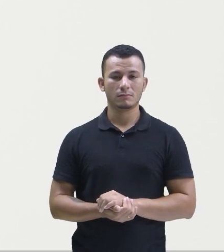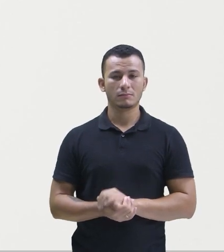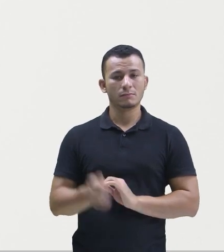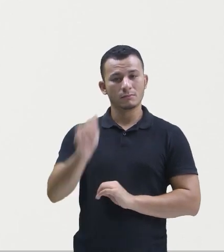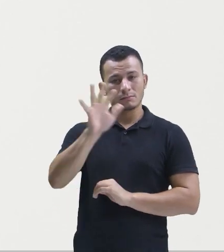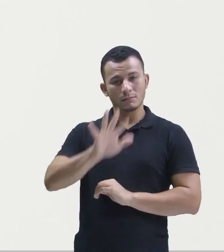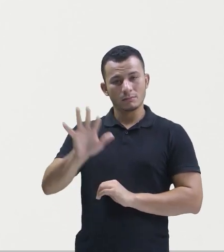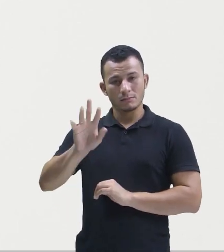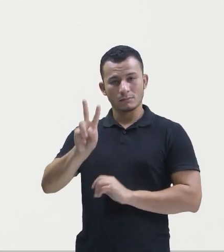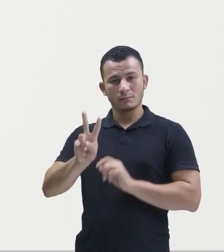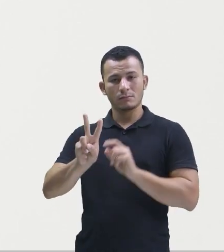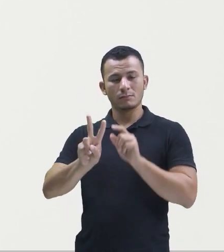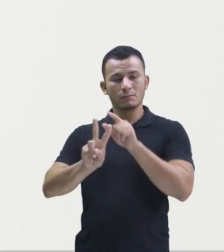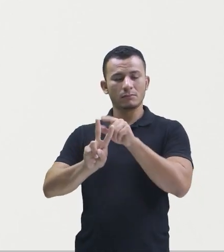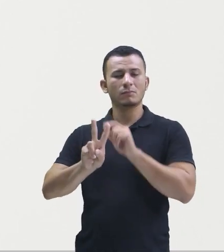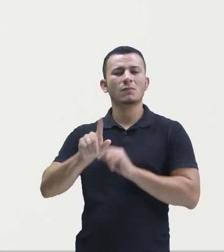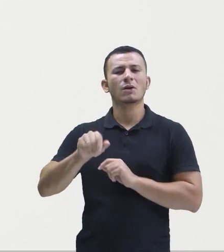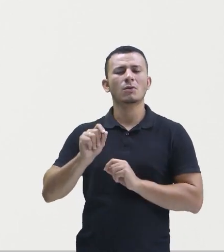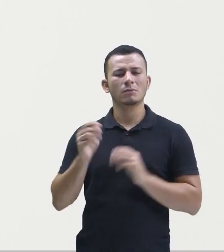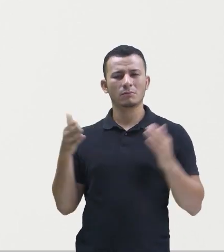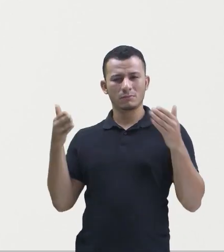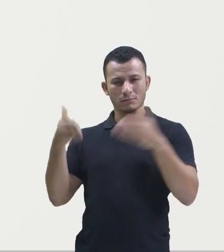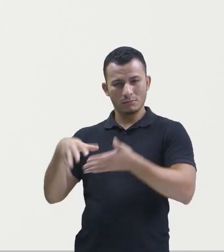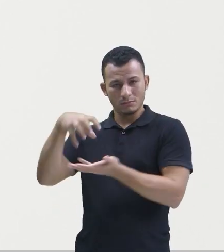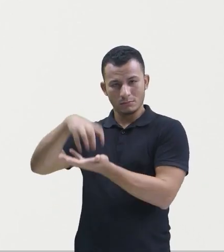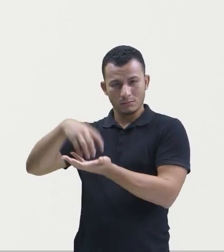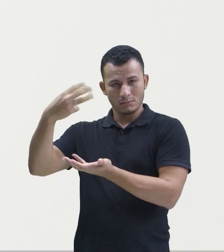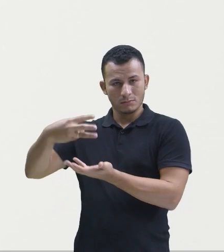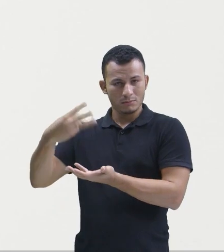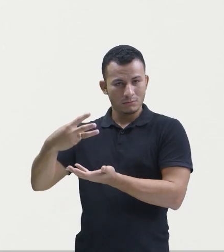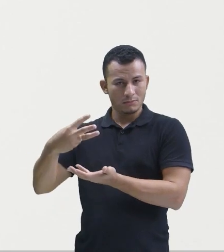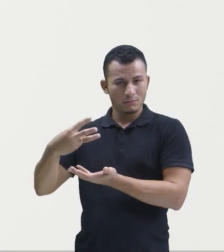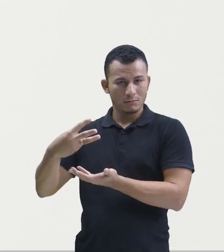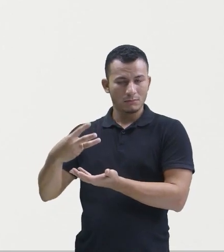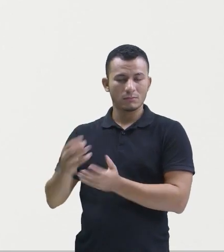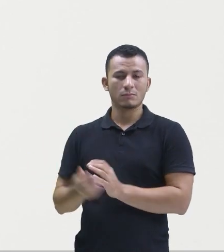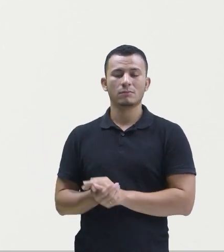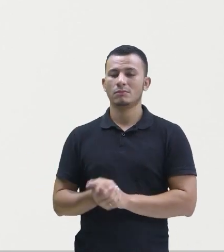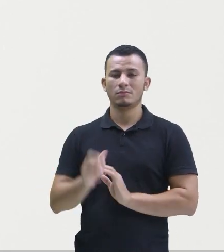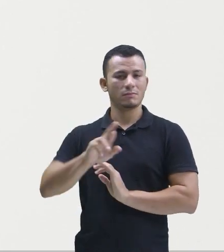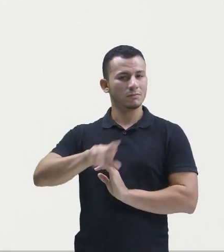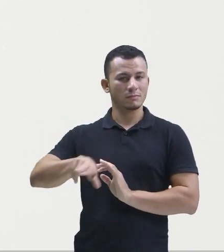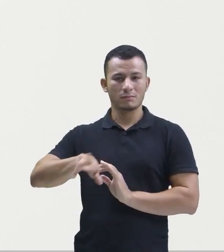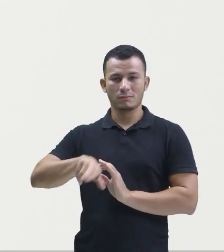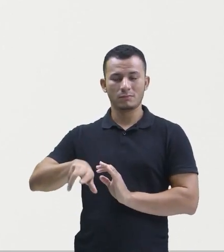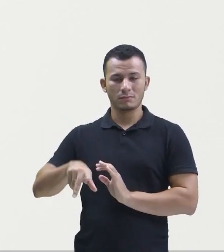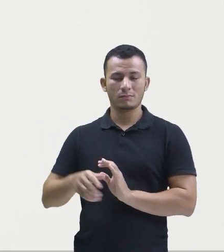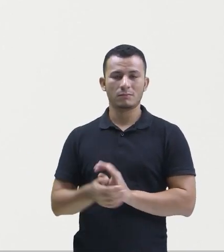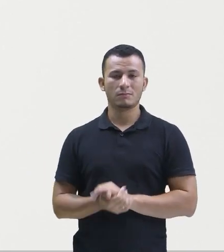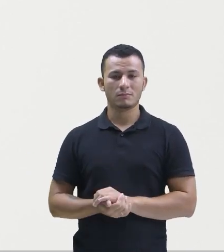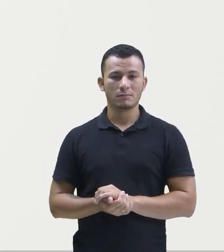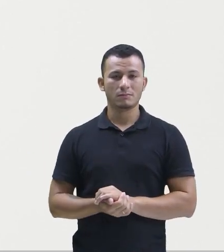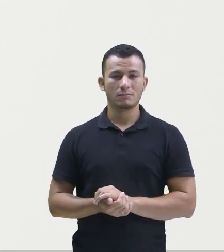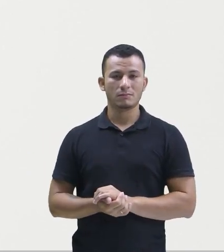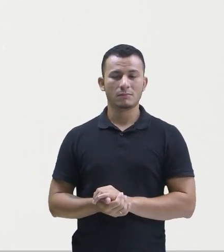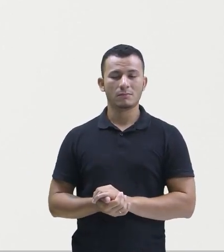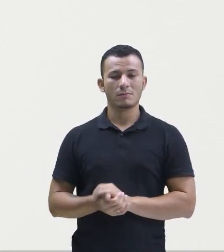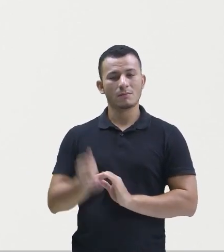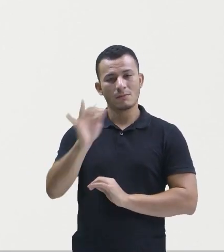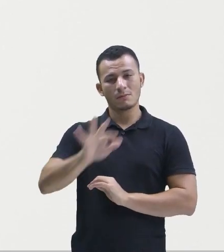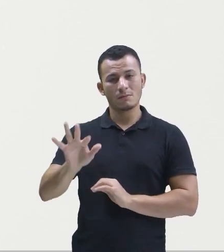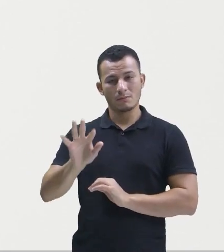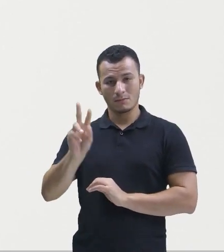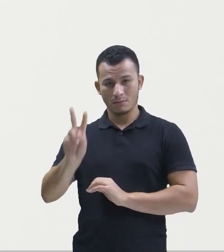A imagem 2 refere-se ao setor terciário? Não, olha só. A imagem número 2 aqui,